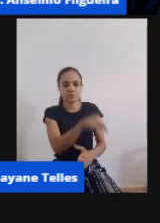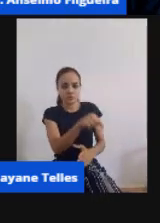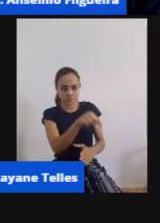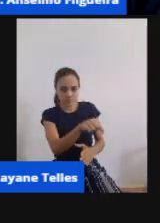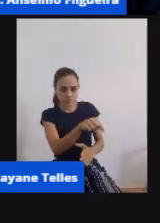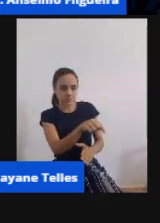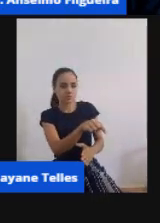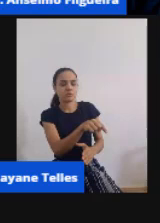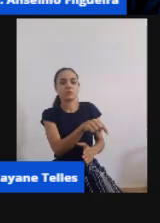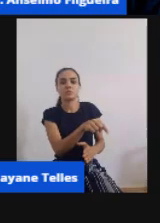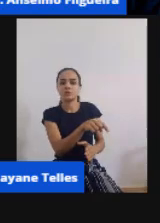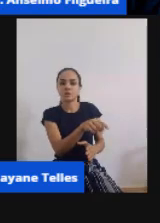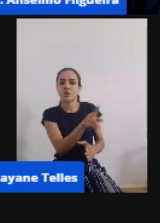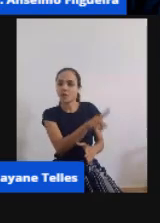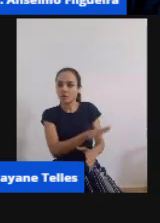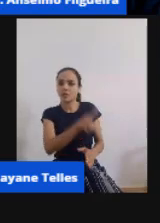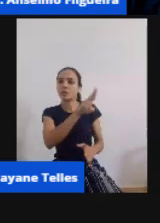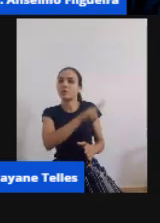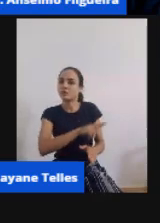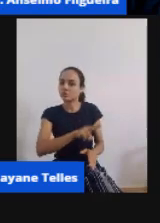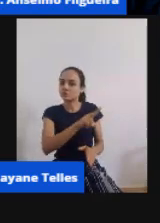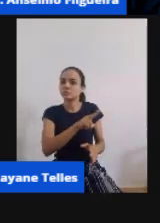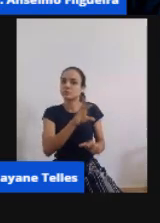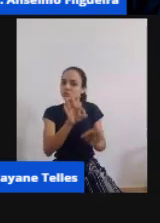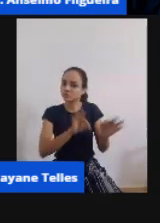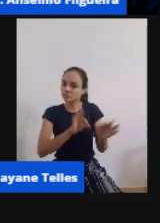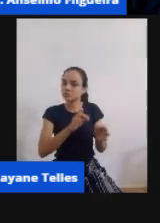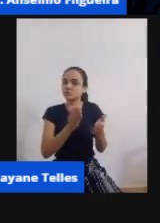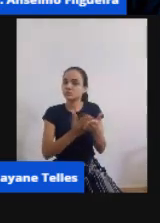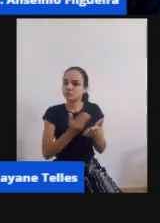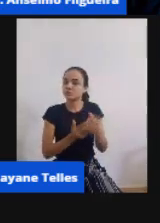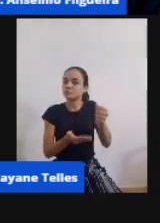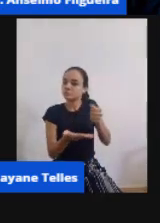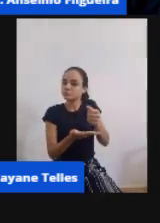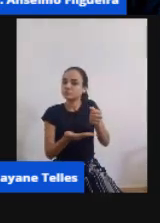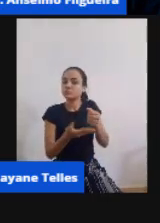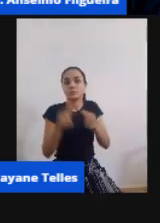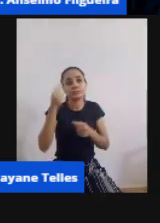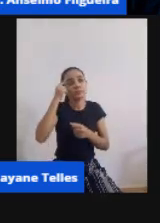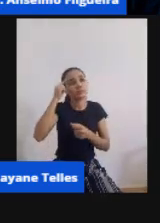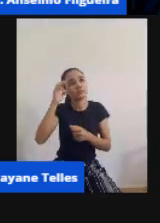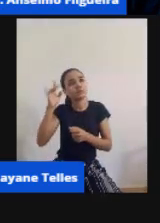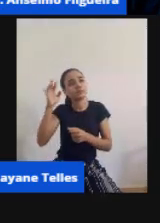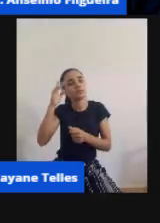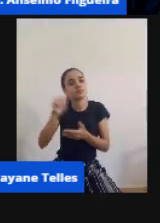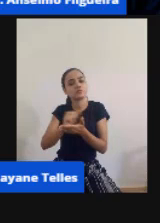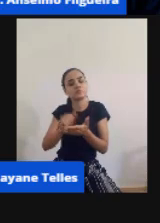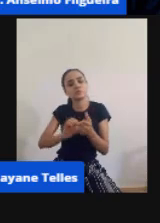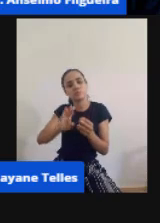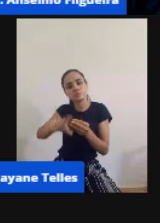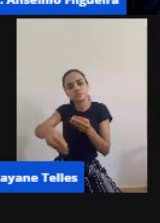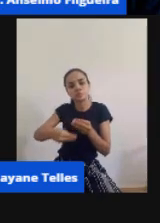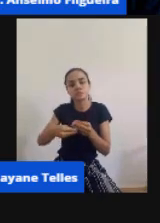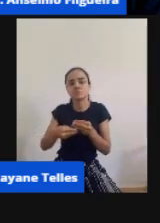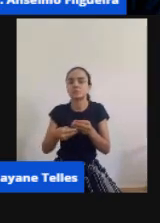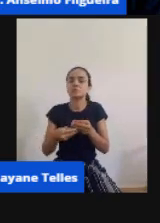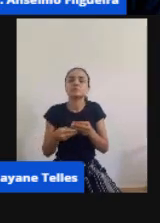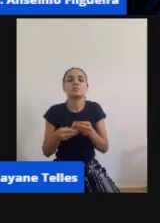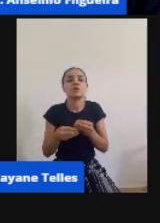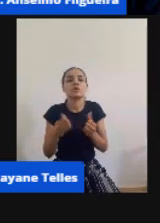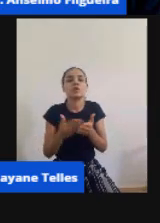base e para pensar atividades complementares ao caderno base. Próximo slide, por